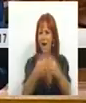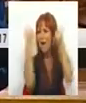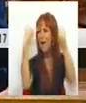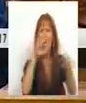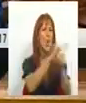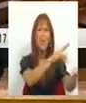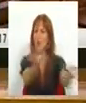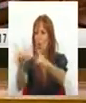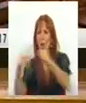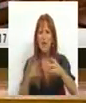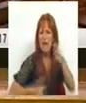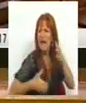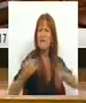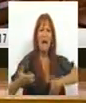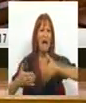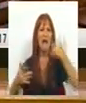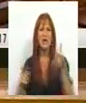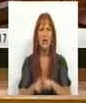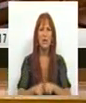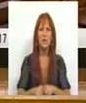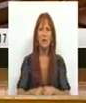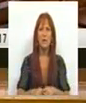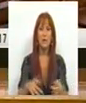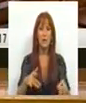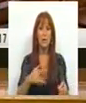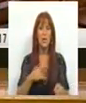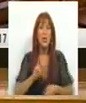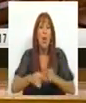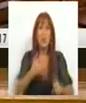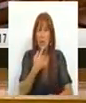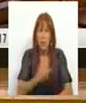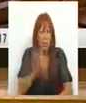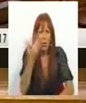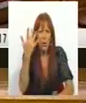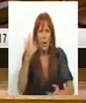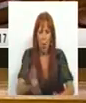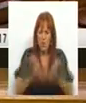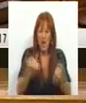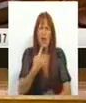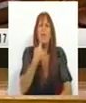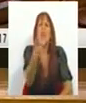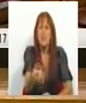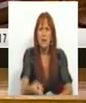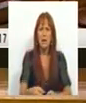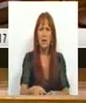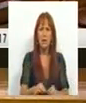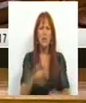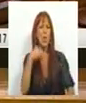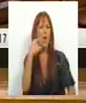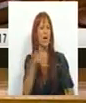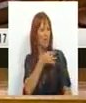desafiando os outros a indignarem-se, tais são as enormidades que conseguem dizer com um